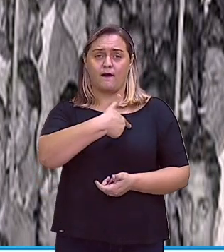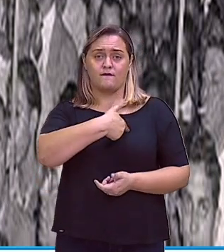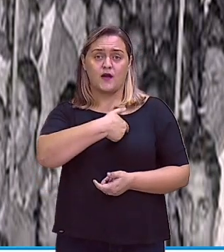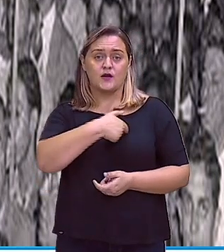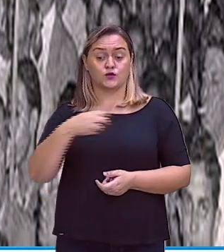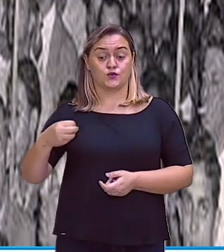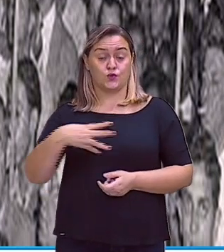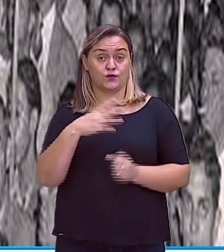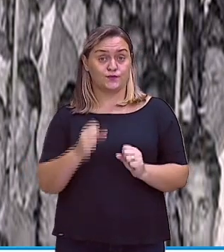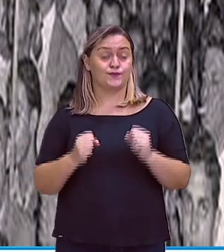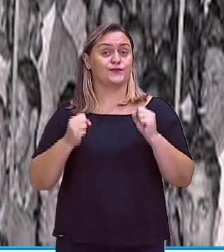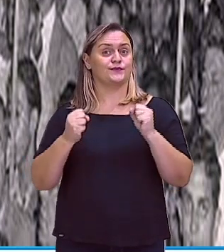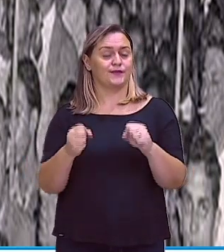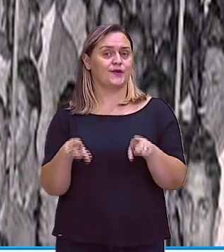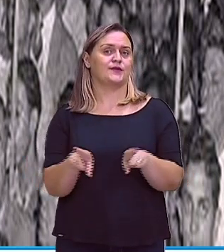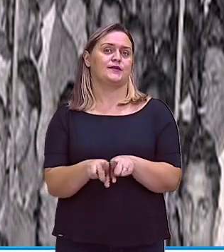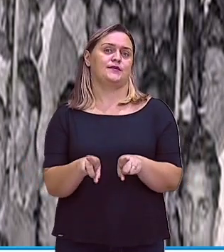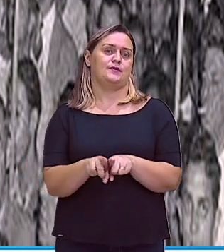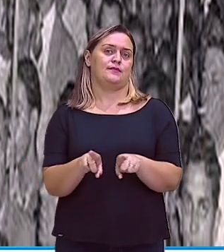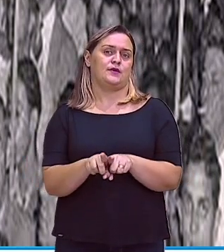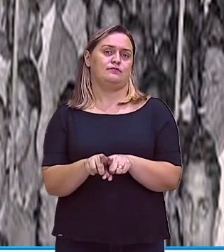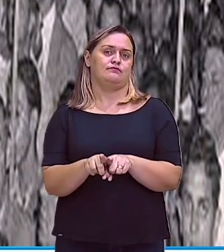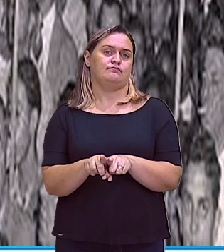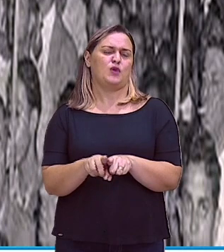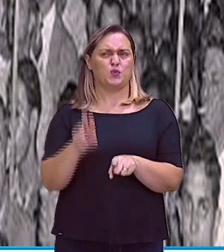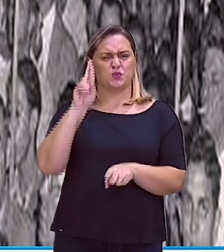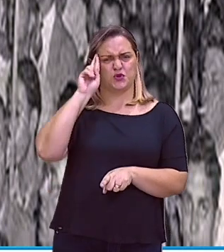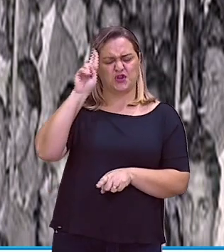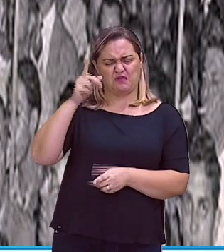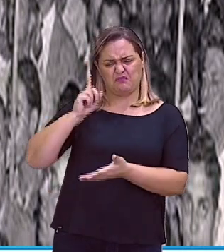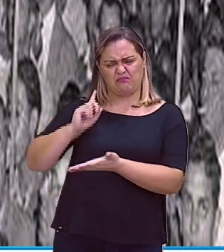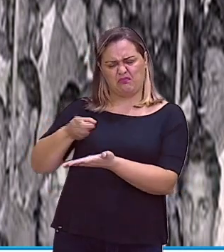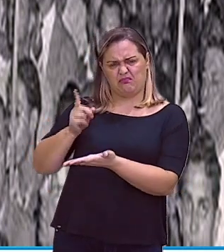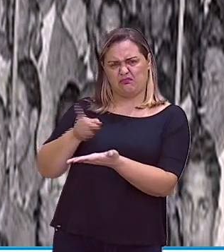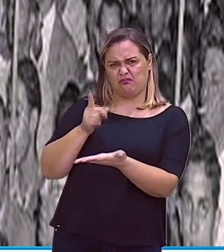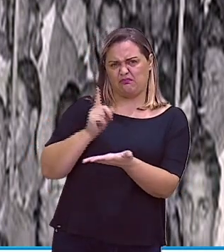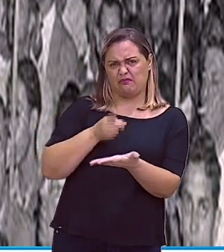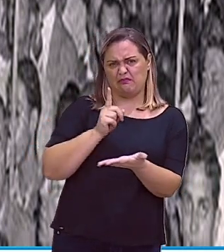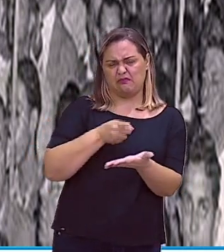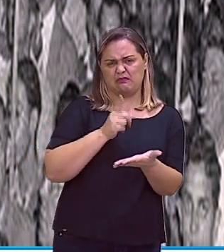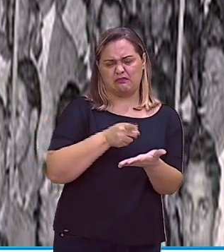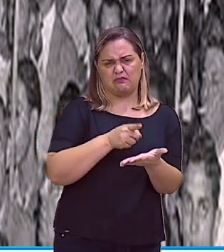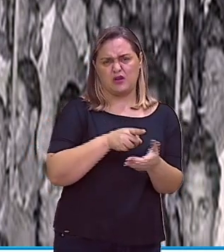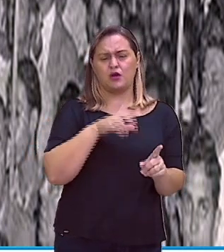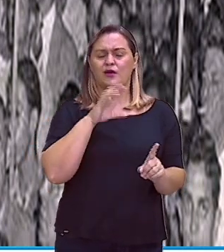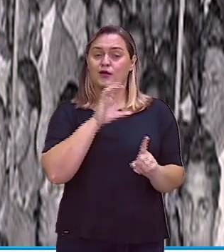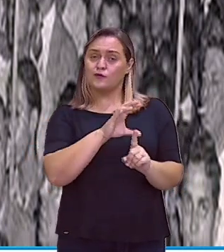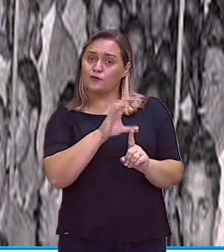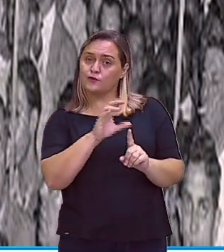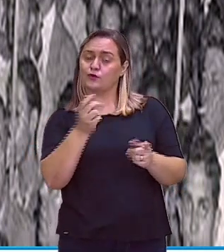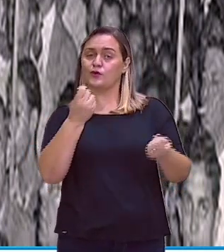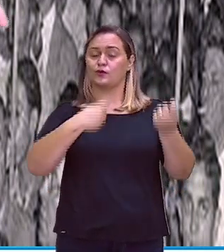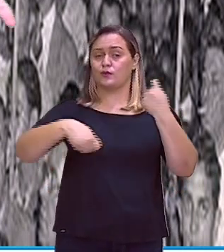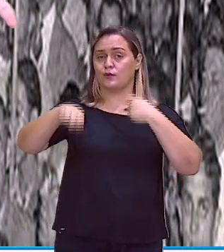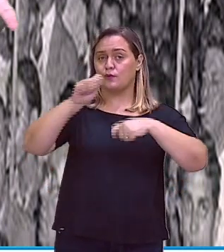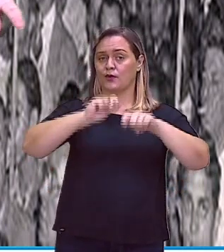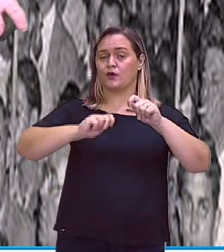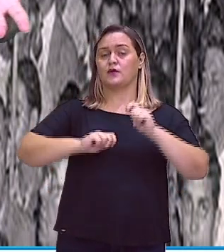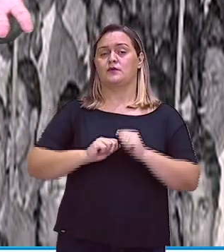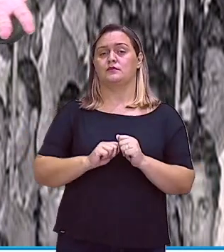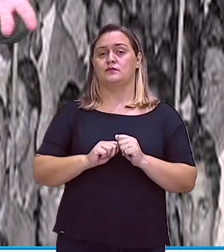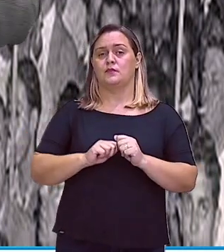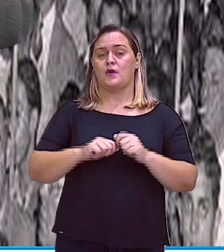política o líder autoritário interveio na economia na política e na administração